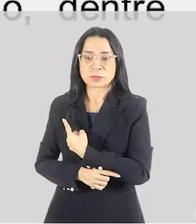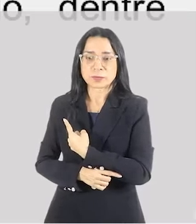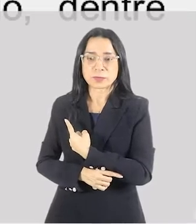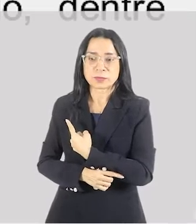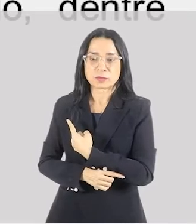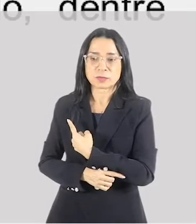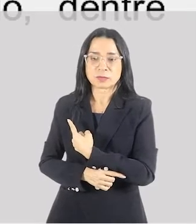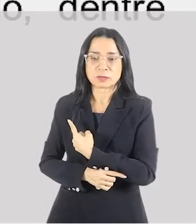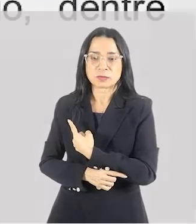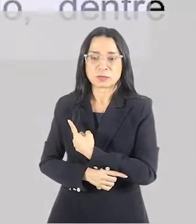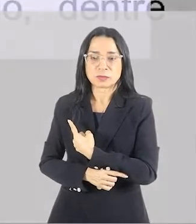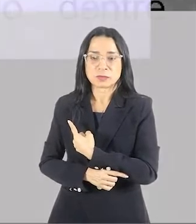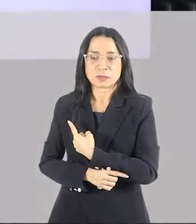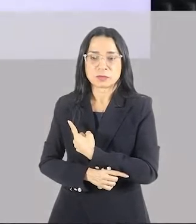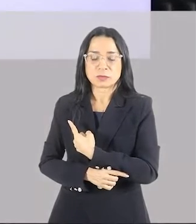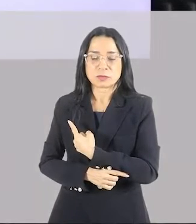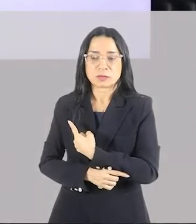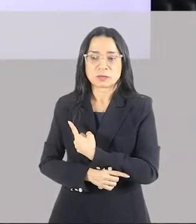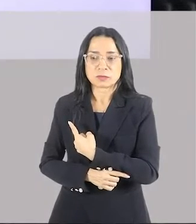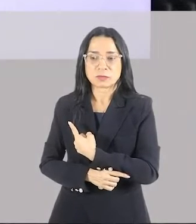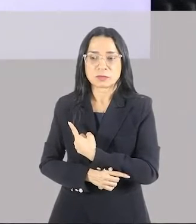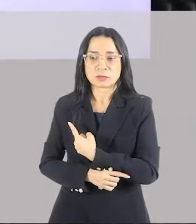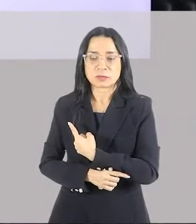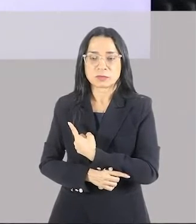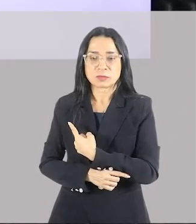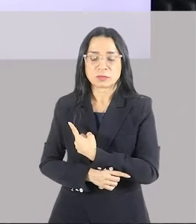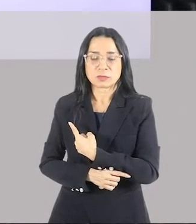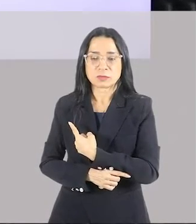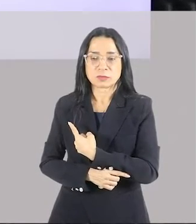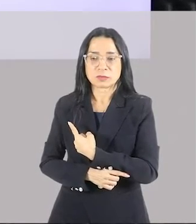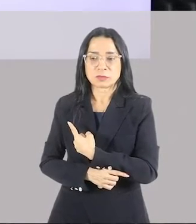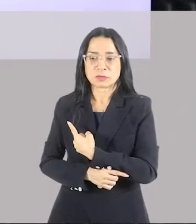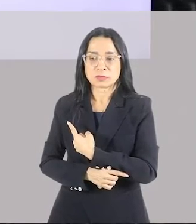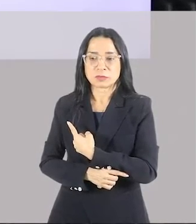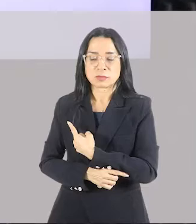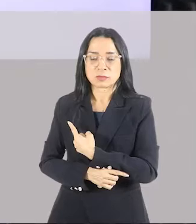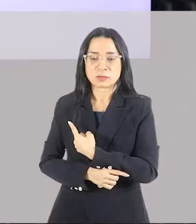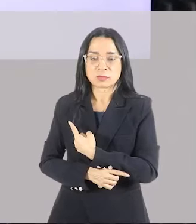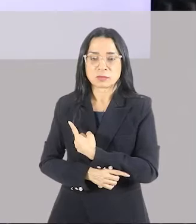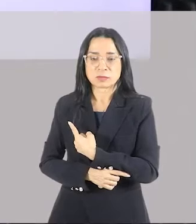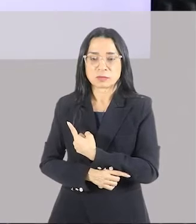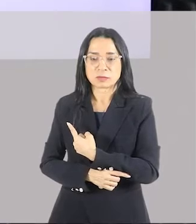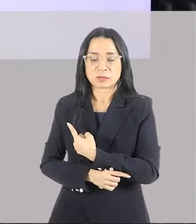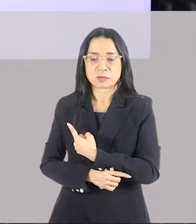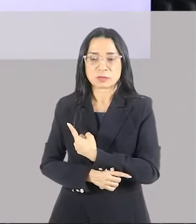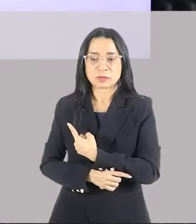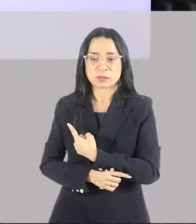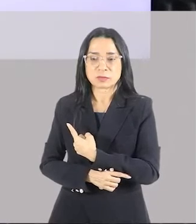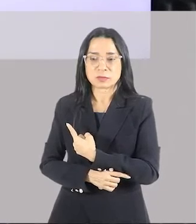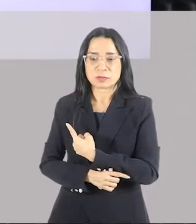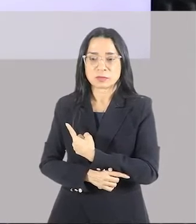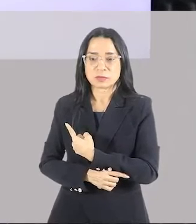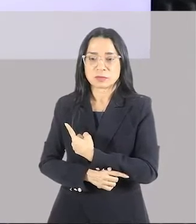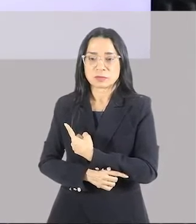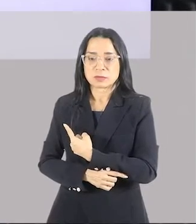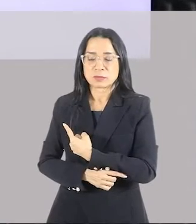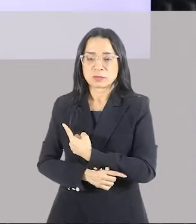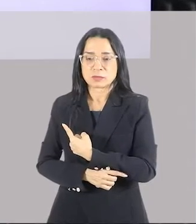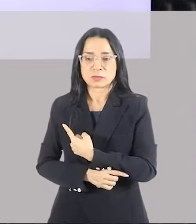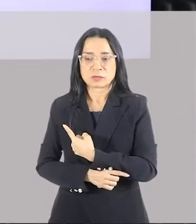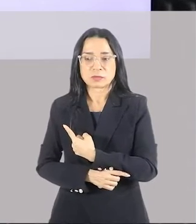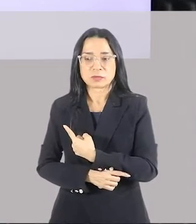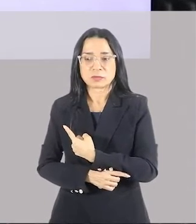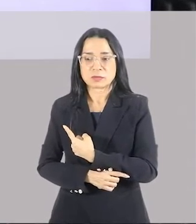diretamente ou mediante autorização, concessão ou permissão, diversos serviços públicos ali enumerados,